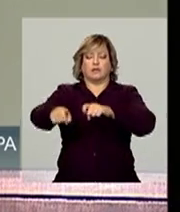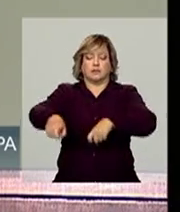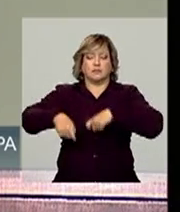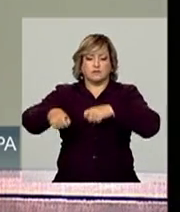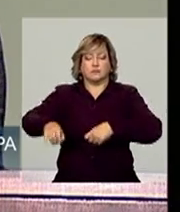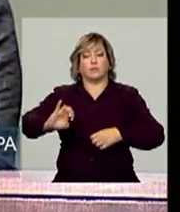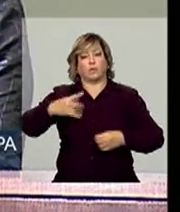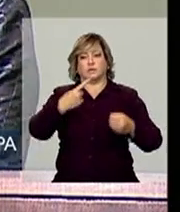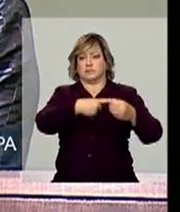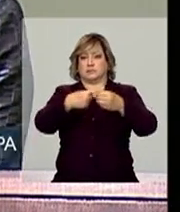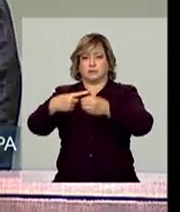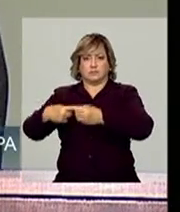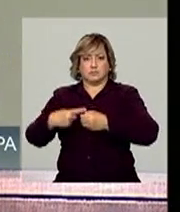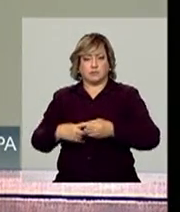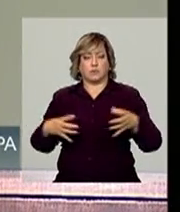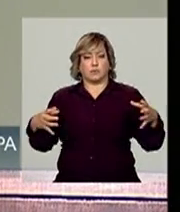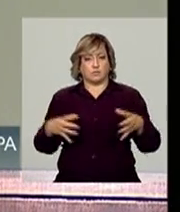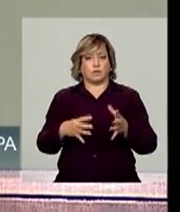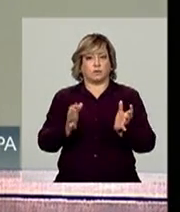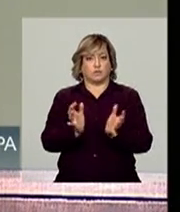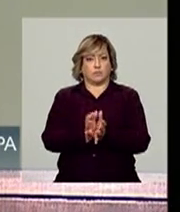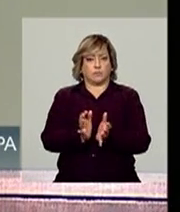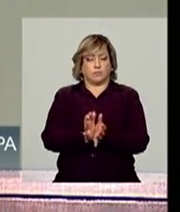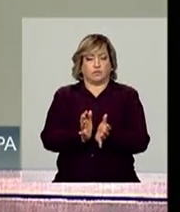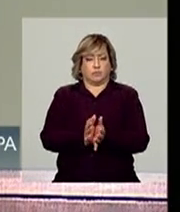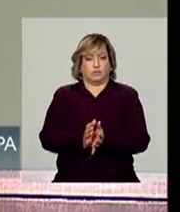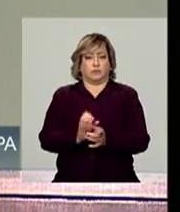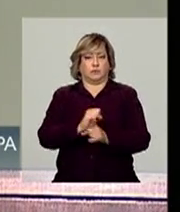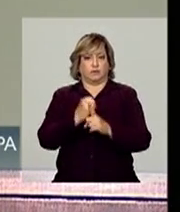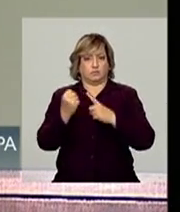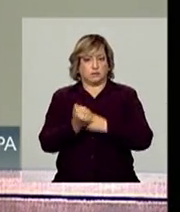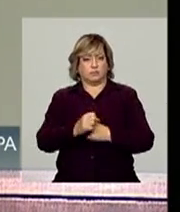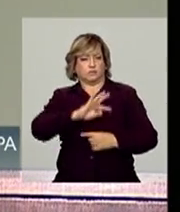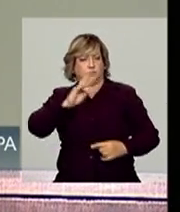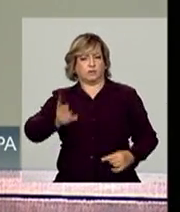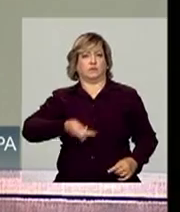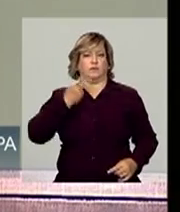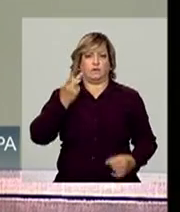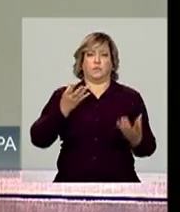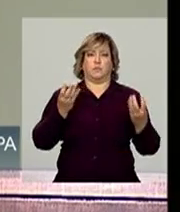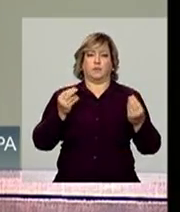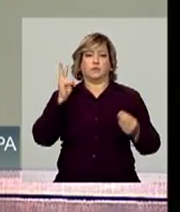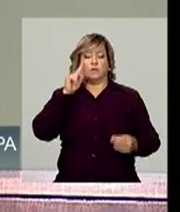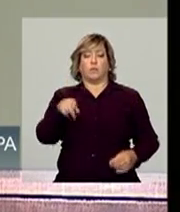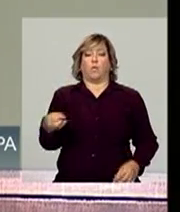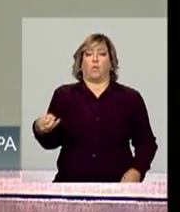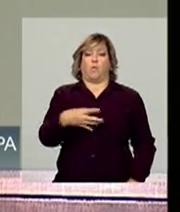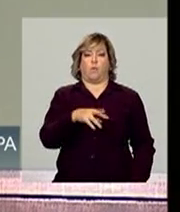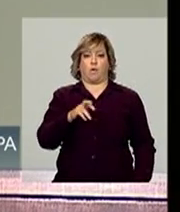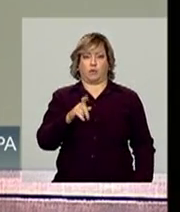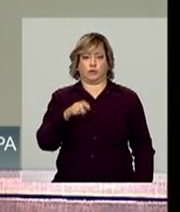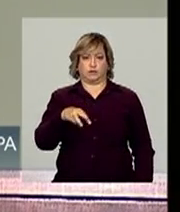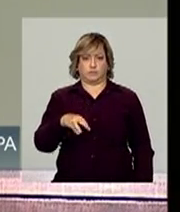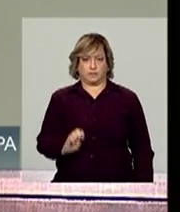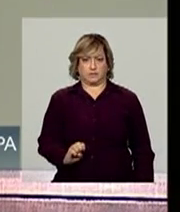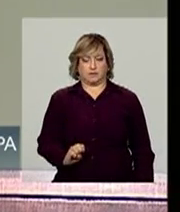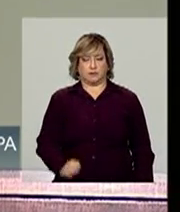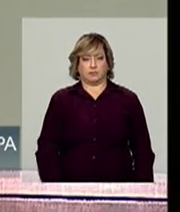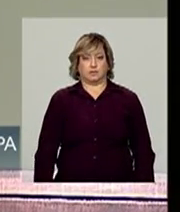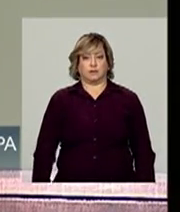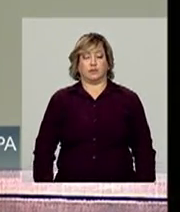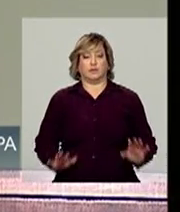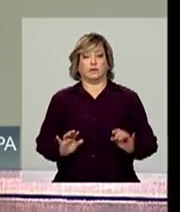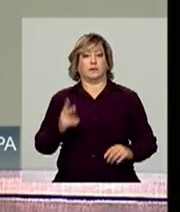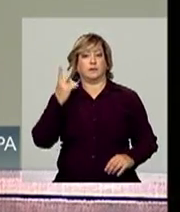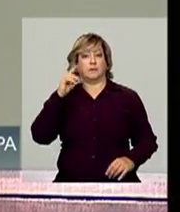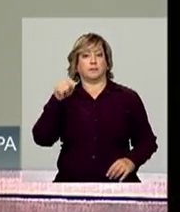sociais, alguns de caráter insurgente, questionavam a legitimidade do novo regime. Paranhos não